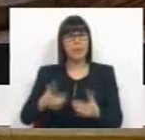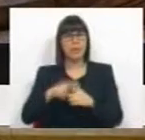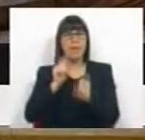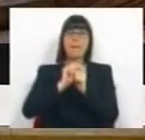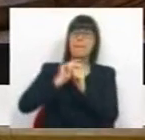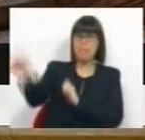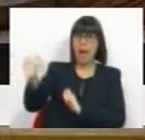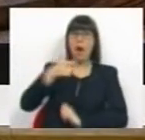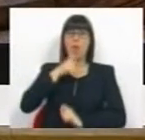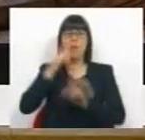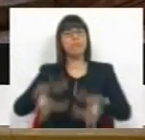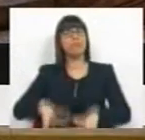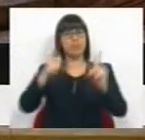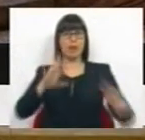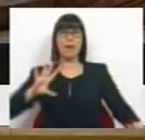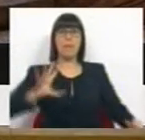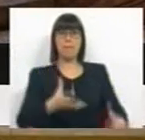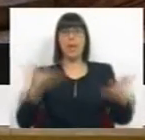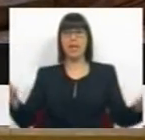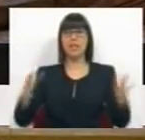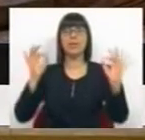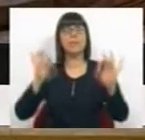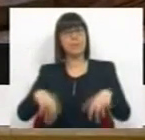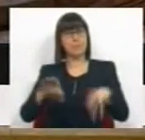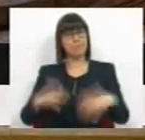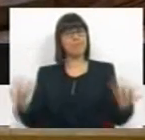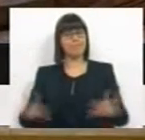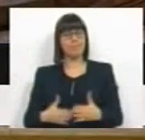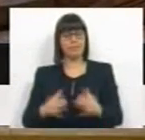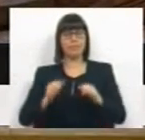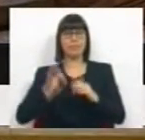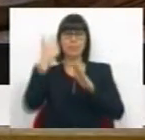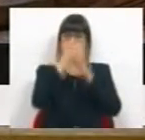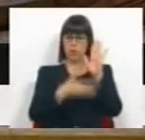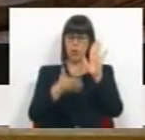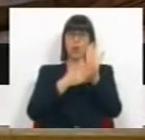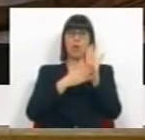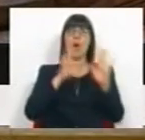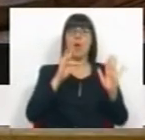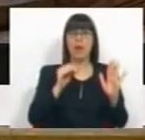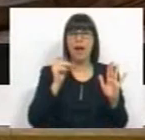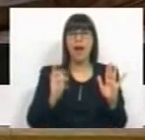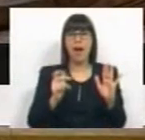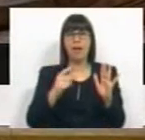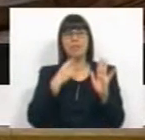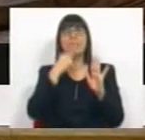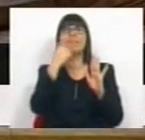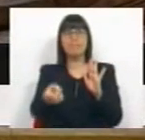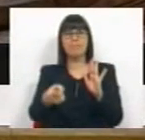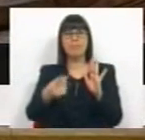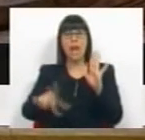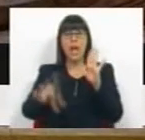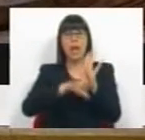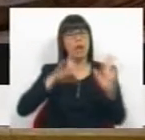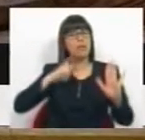seu pagamento e para o desenvolvimento do país. Para terminar, porque a nossa Constituição faz 40 anos, uma referência à